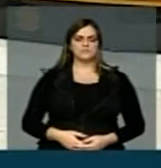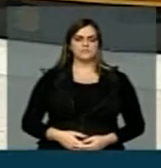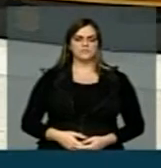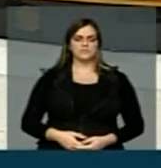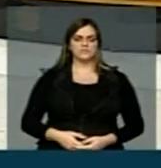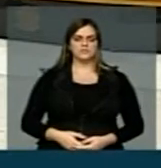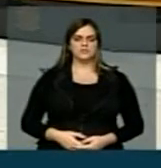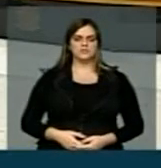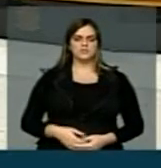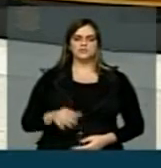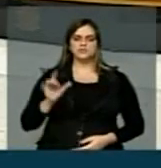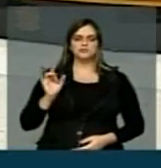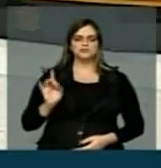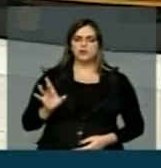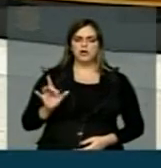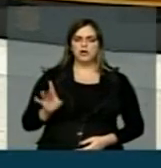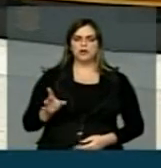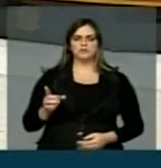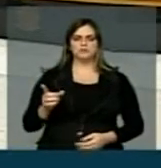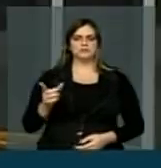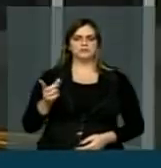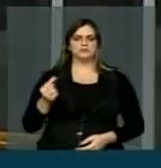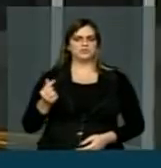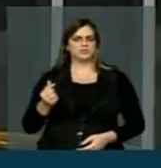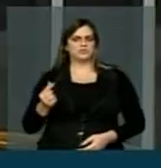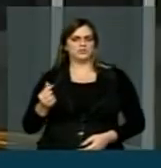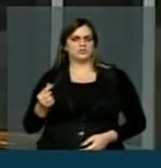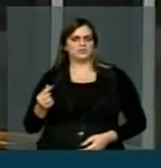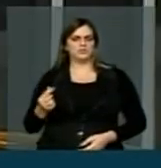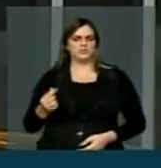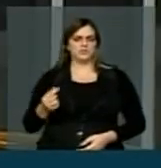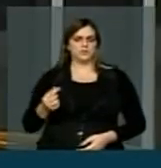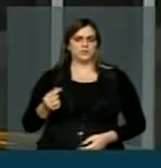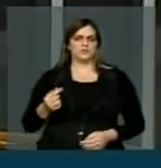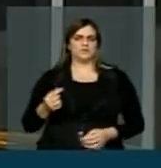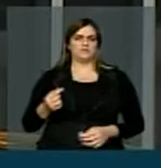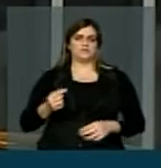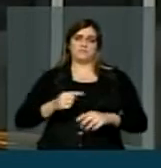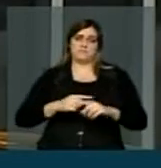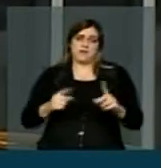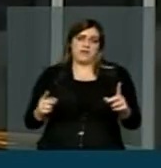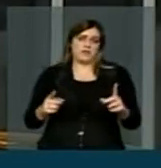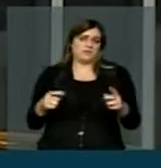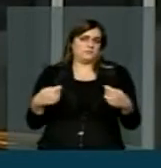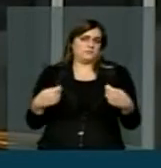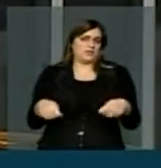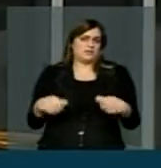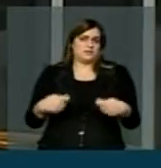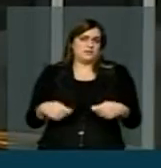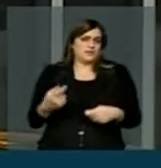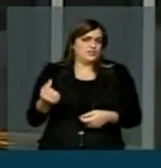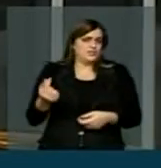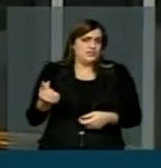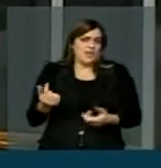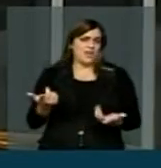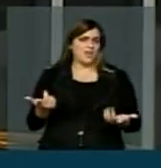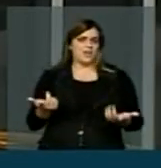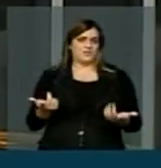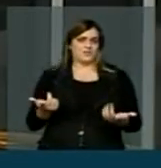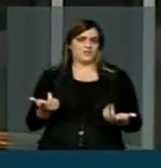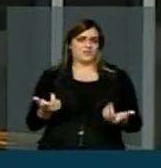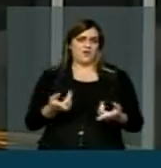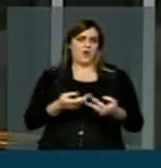apenas a necessidade de aportarmos recursos, mas os recursos são necessários para as reformas